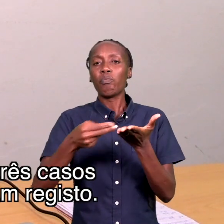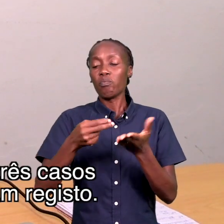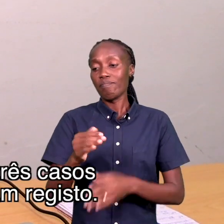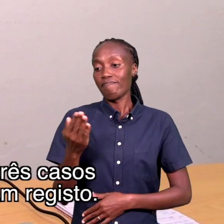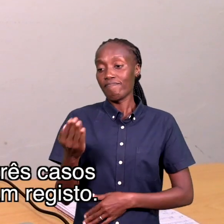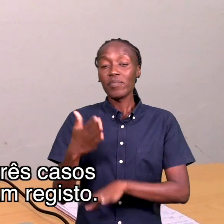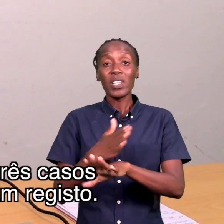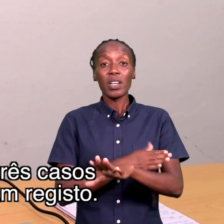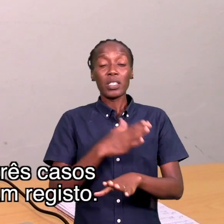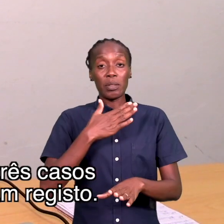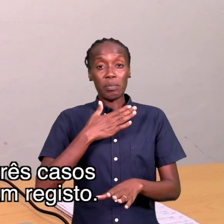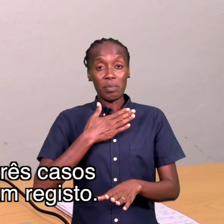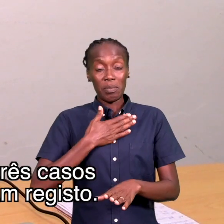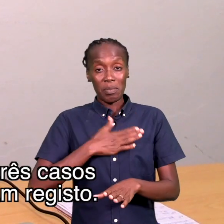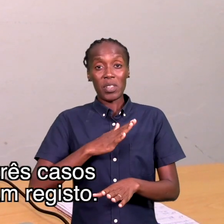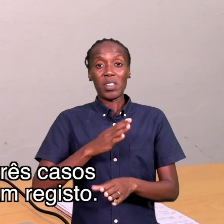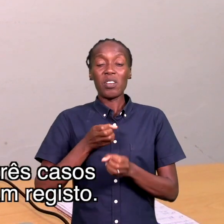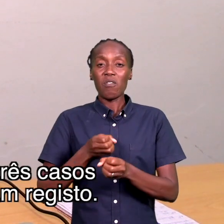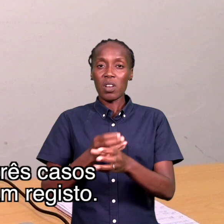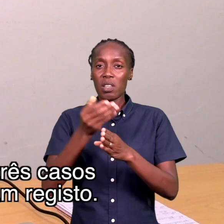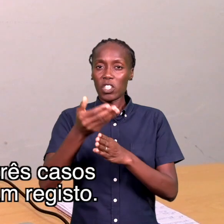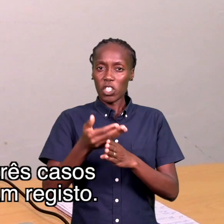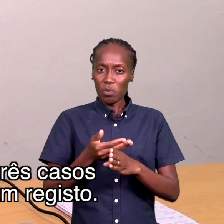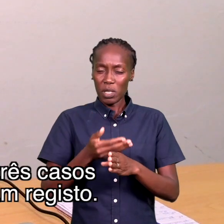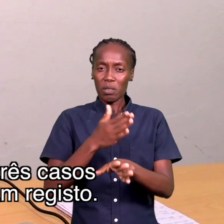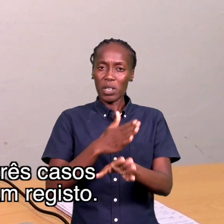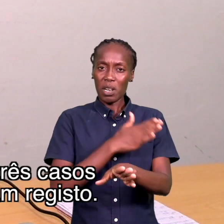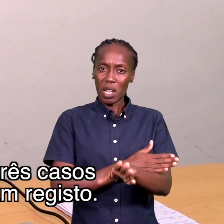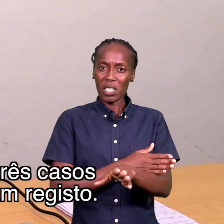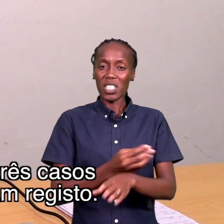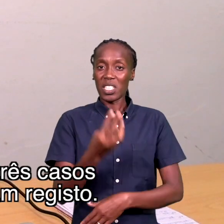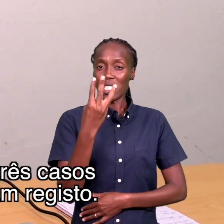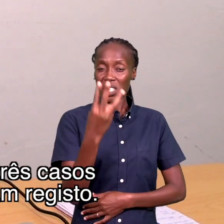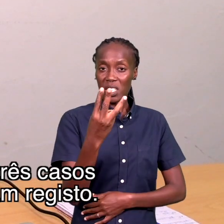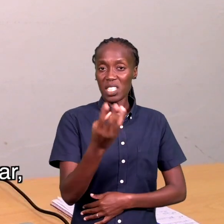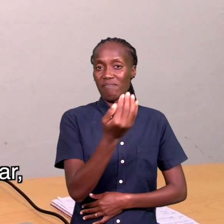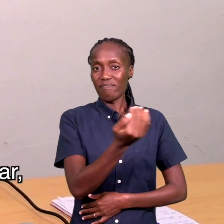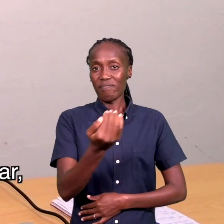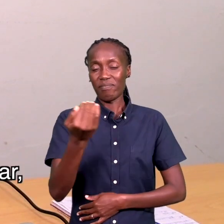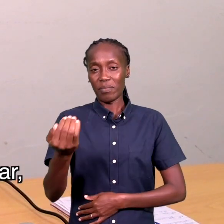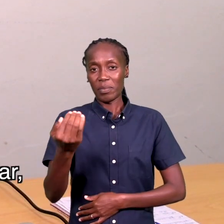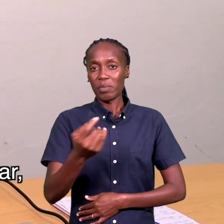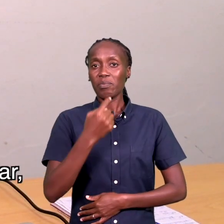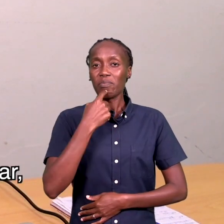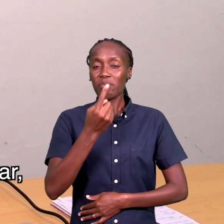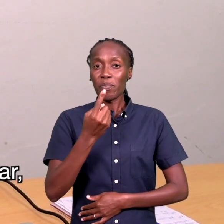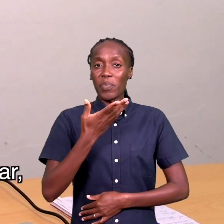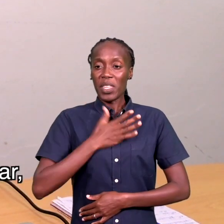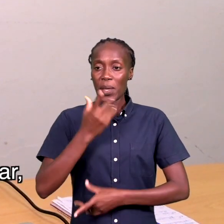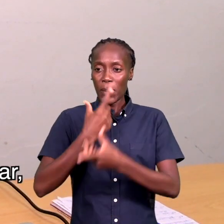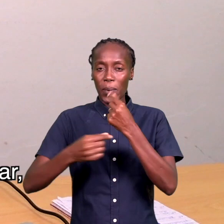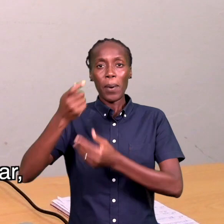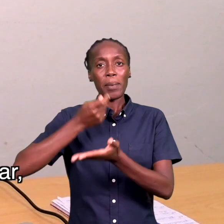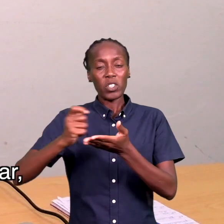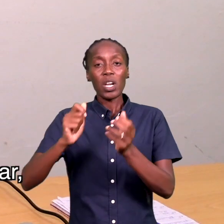casos que eu já pude acompanhar, de crianças que não tinham registro e que, porque já